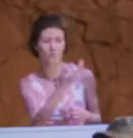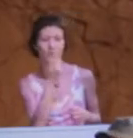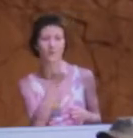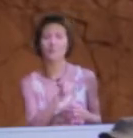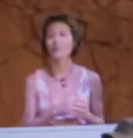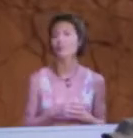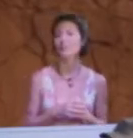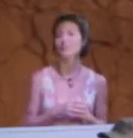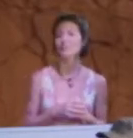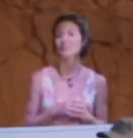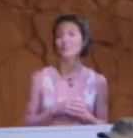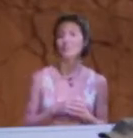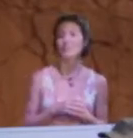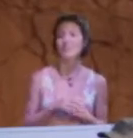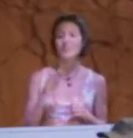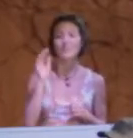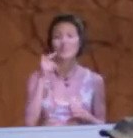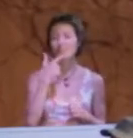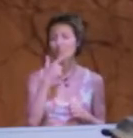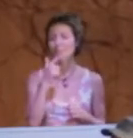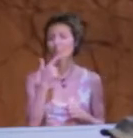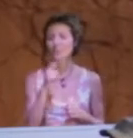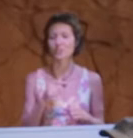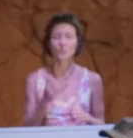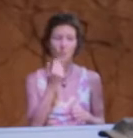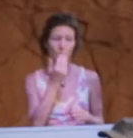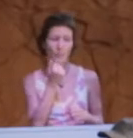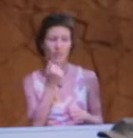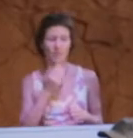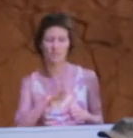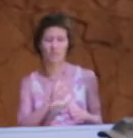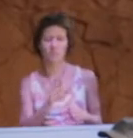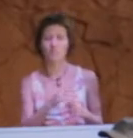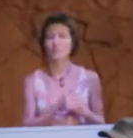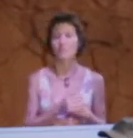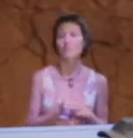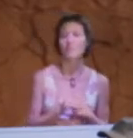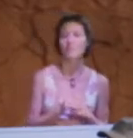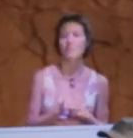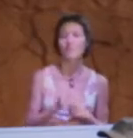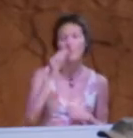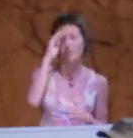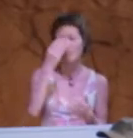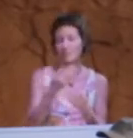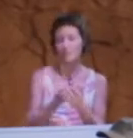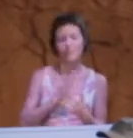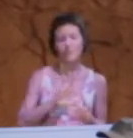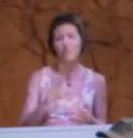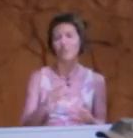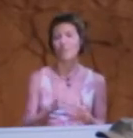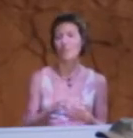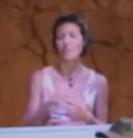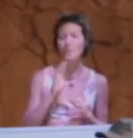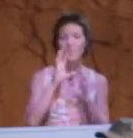Mas moço, ela não vai me comer? Vai não, você me garanta, você é o tocador da festa. E assim foi para a festa da onça. Quando